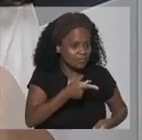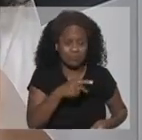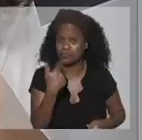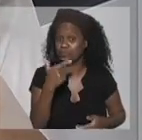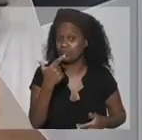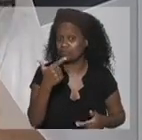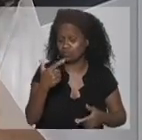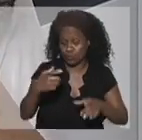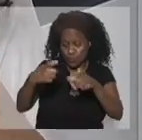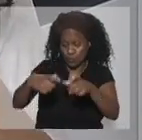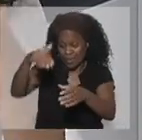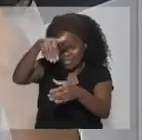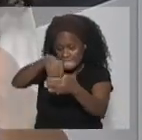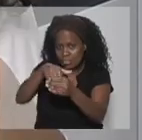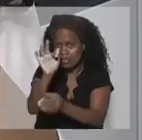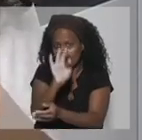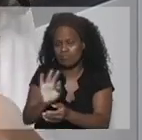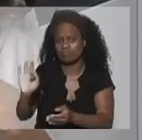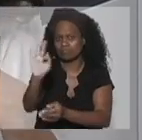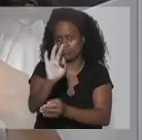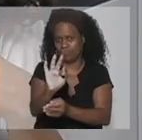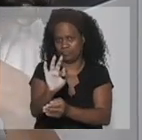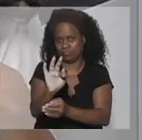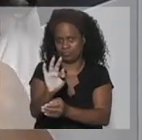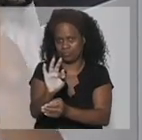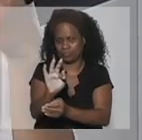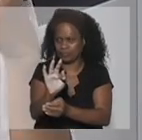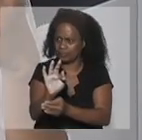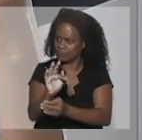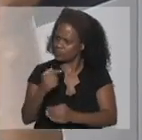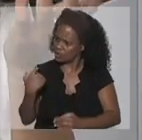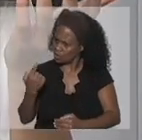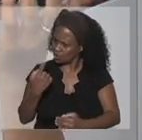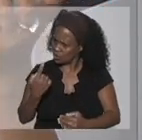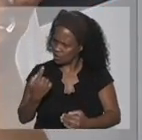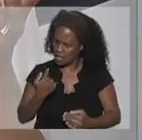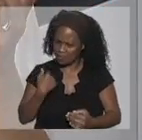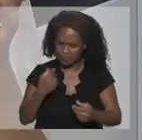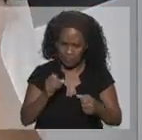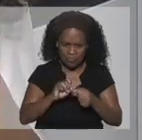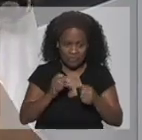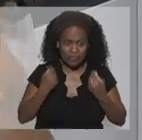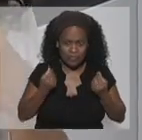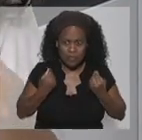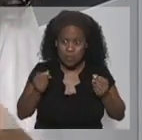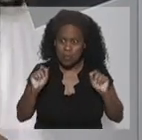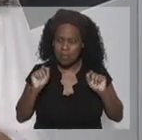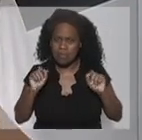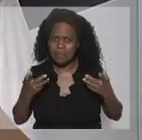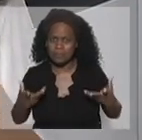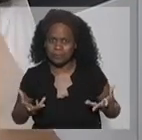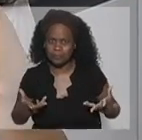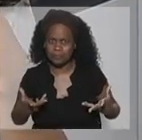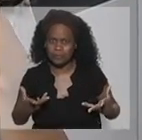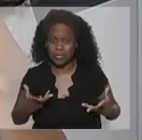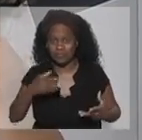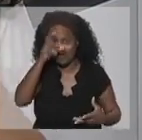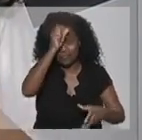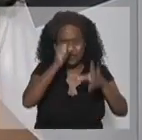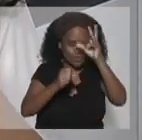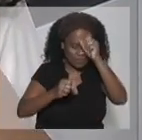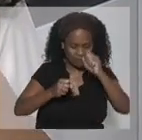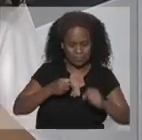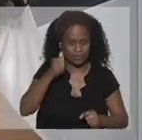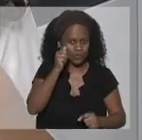da universidade para formalizar isso. E, gente, o que a gente vai fazer? Então, a gente teve que aprender a conviver